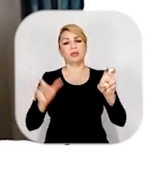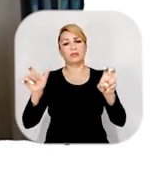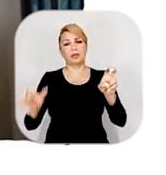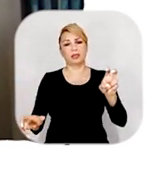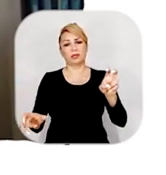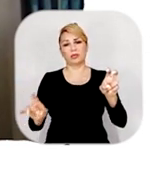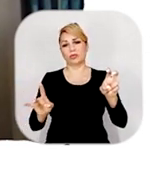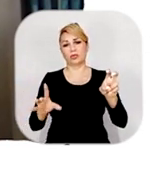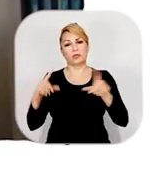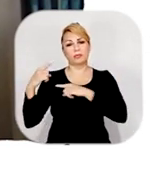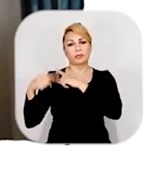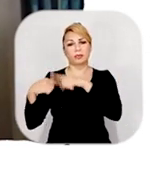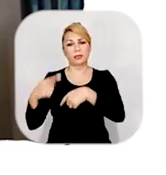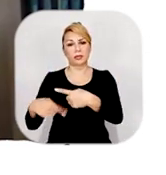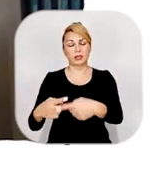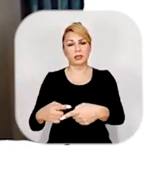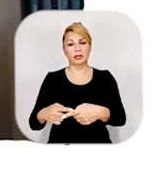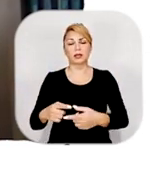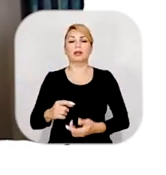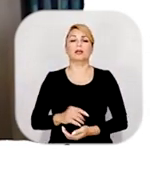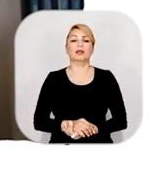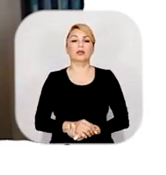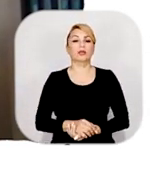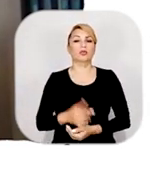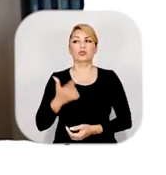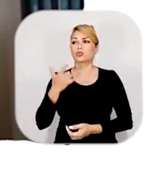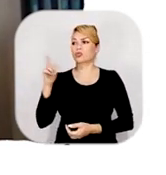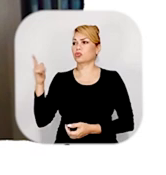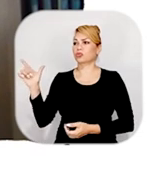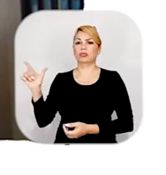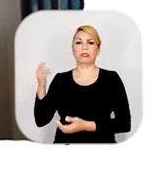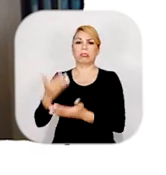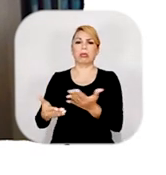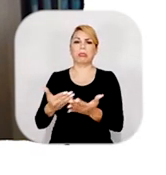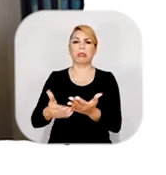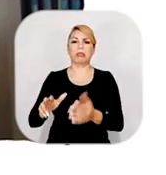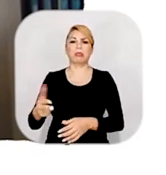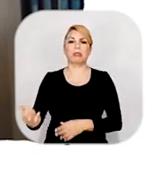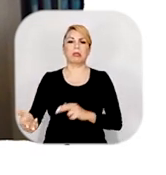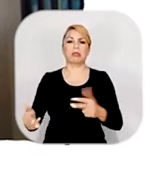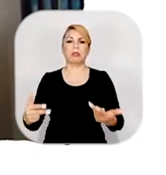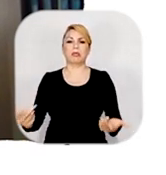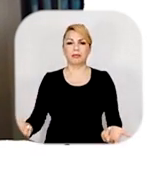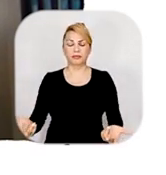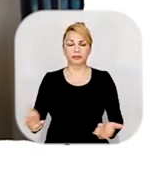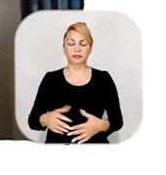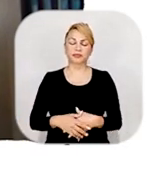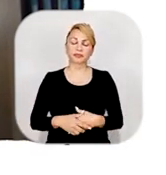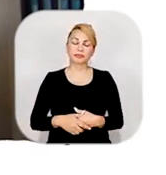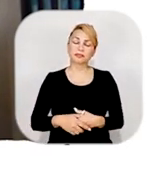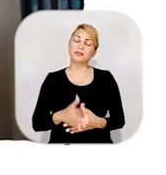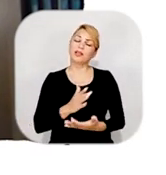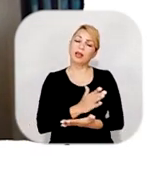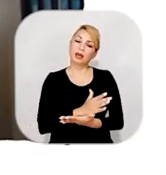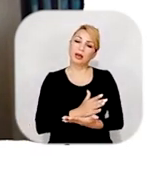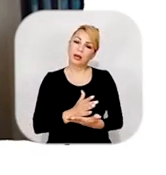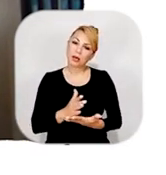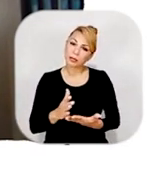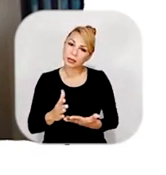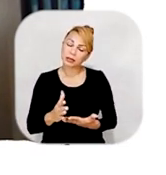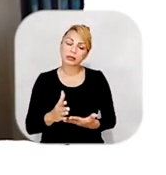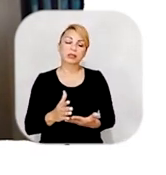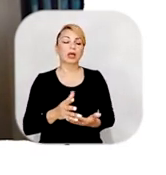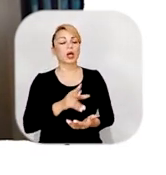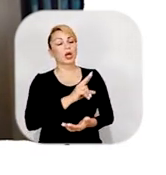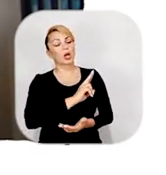5 foram os responsáveis, digamos assim, por perpetuar o que existe hoje da cultura aruá. E aí ele começou a colocar o nome